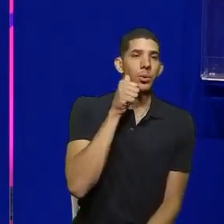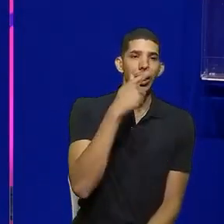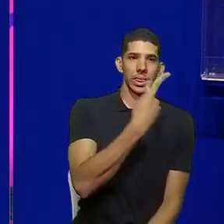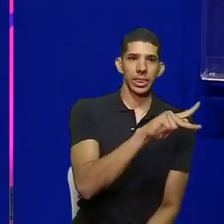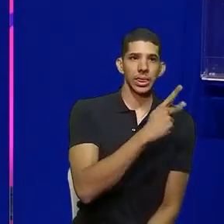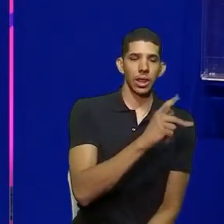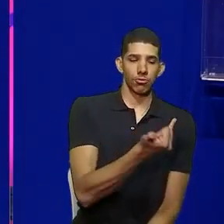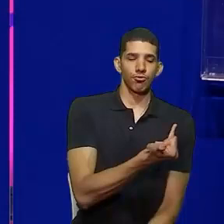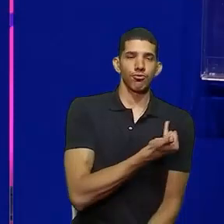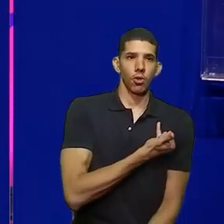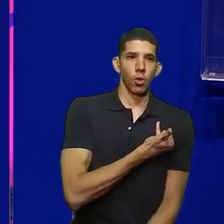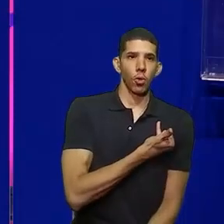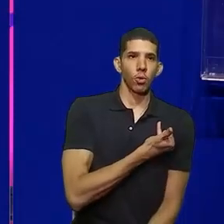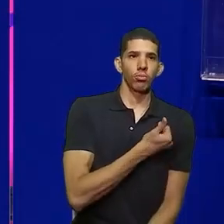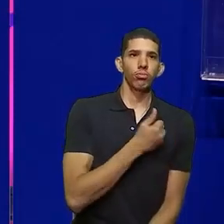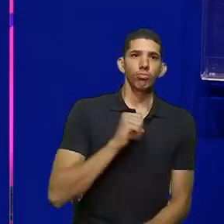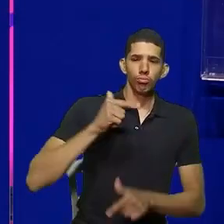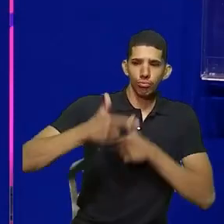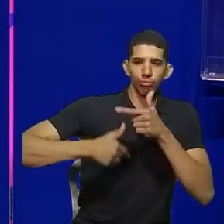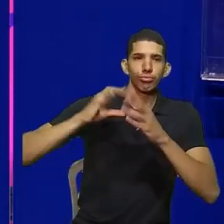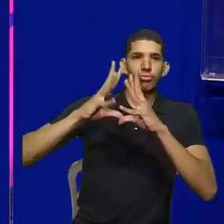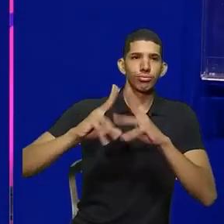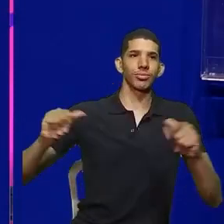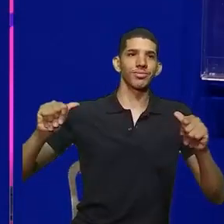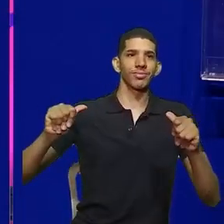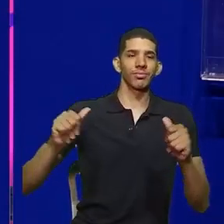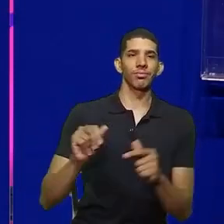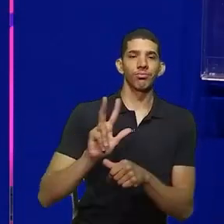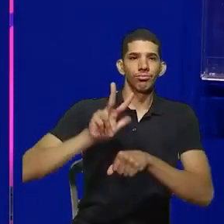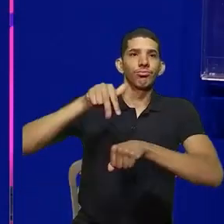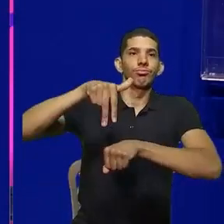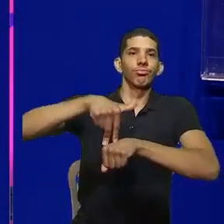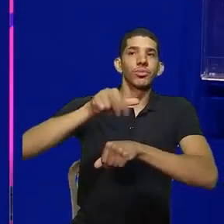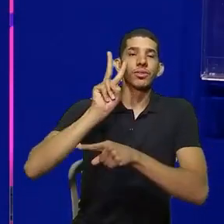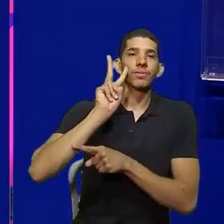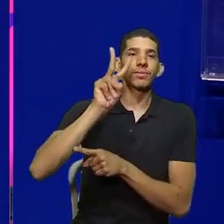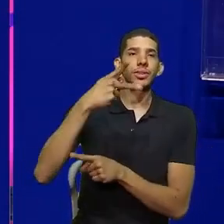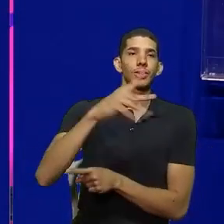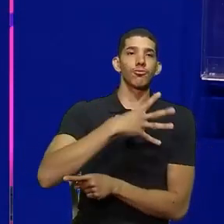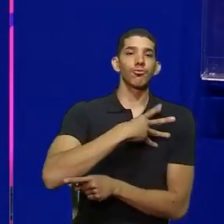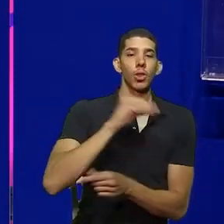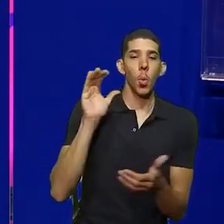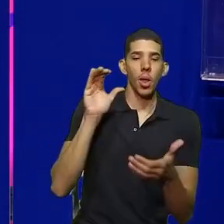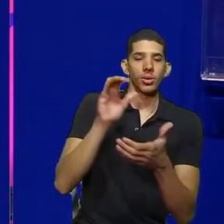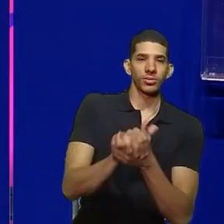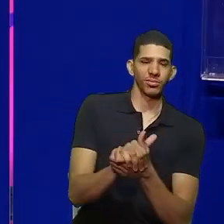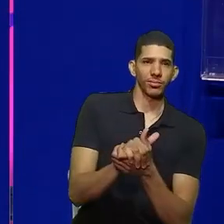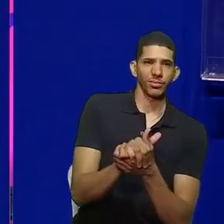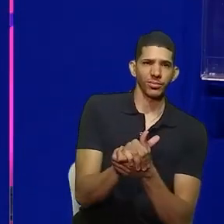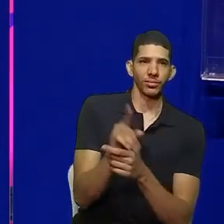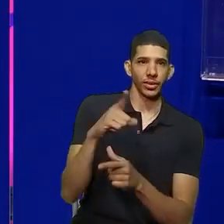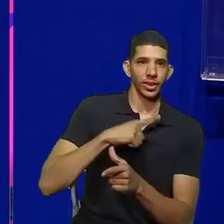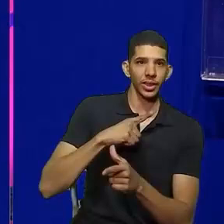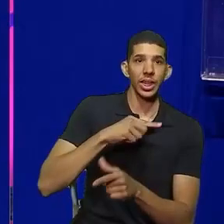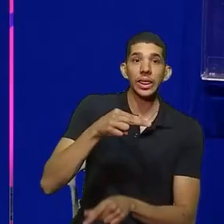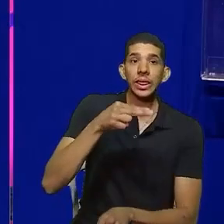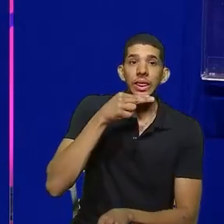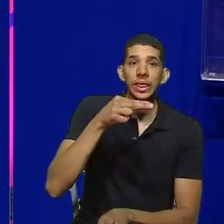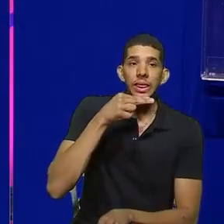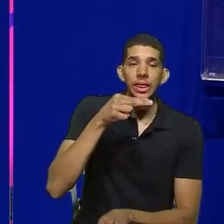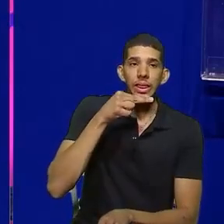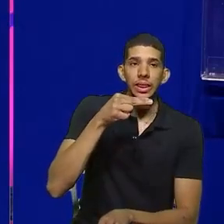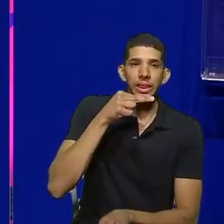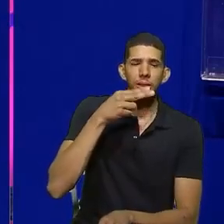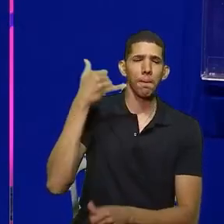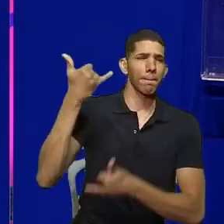assim, você vai ficar bem, você vai ver o Vinícius casando, você vai ter netos e vai correr com